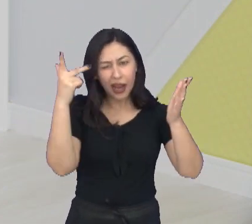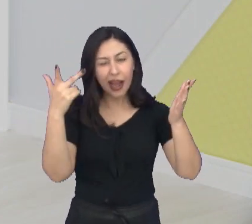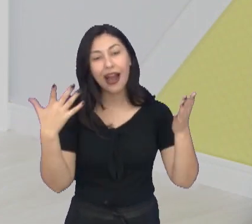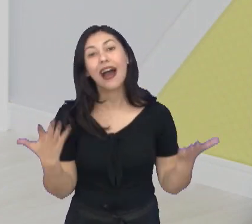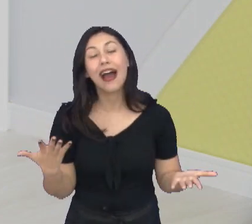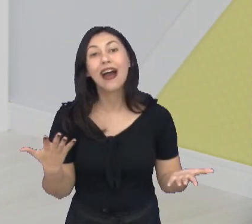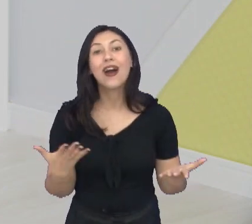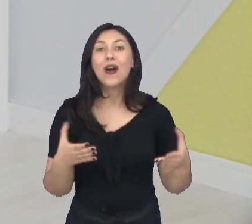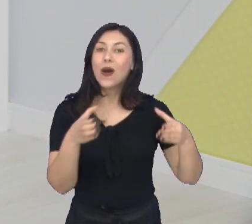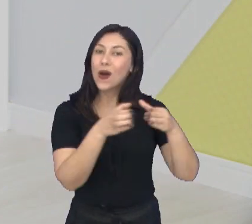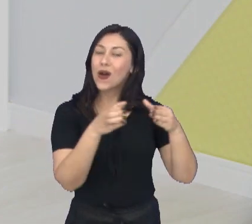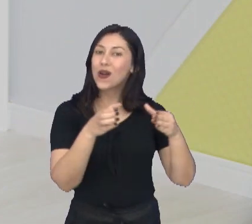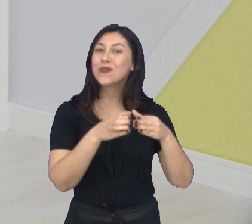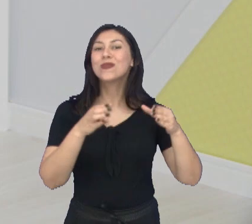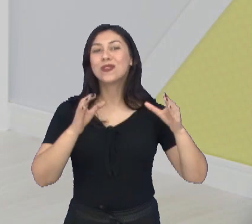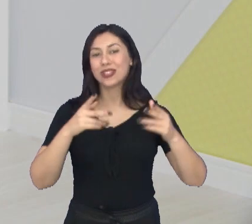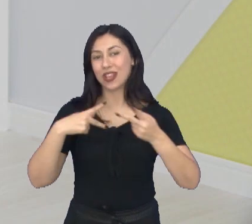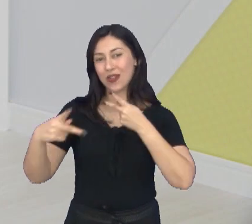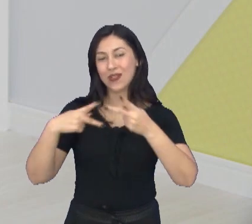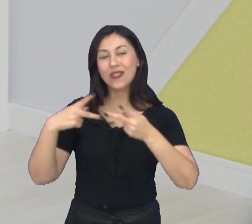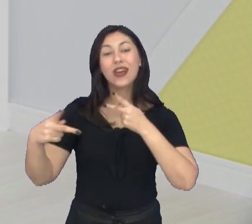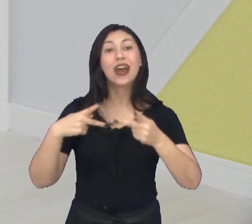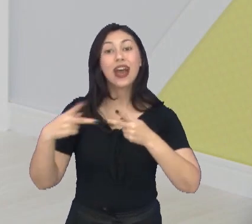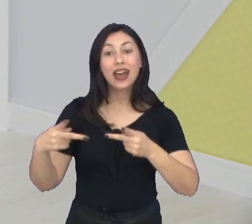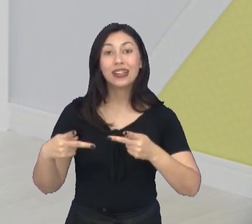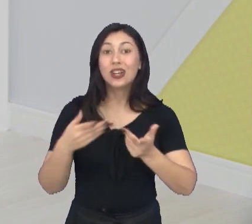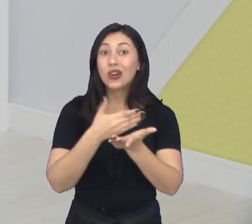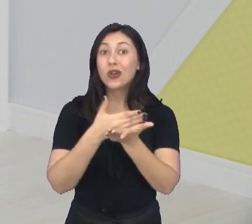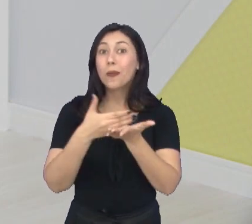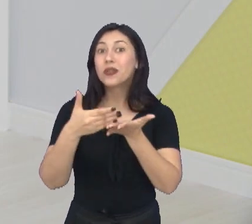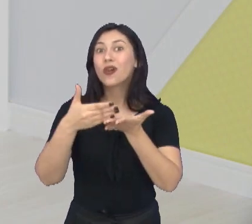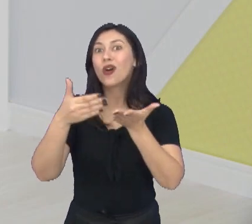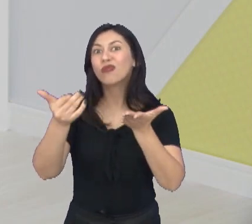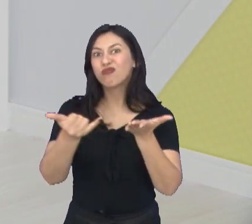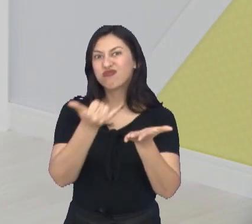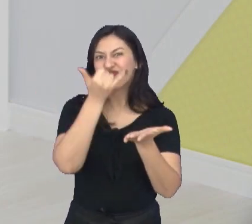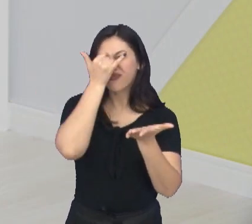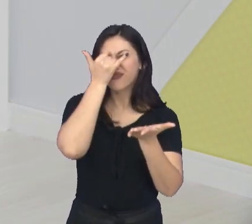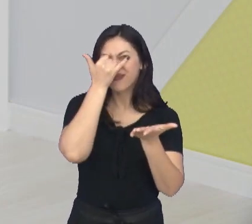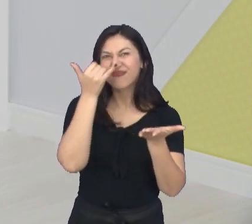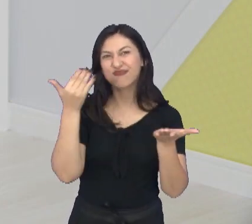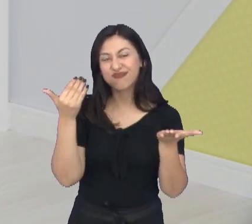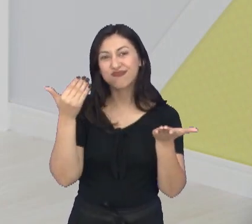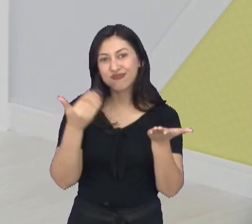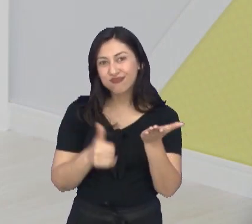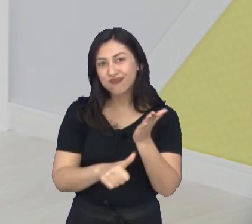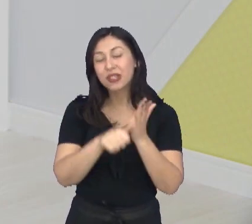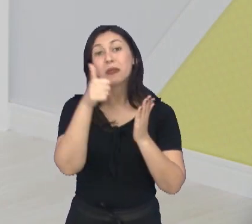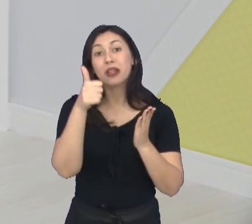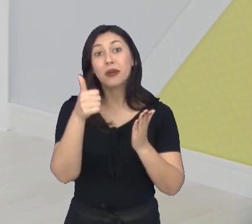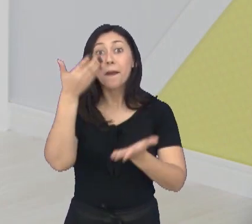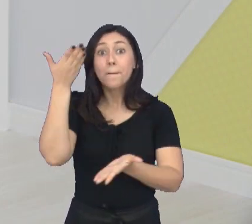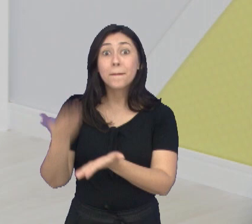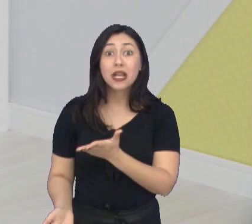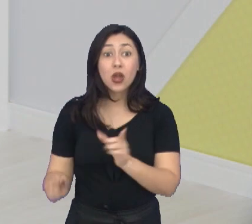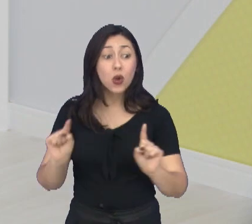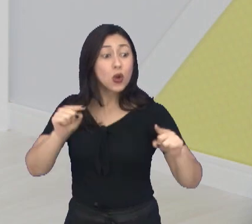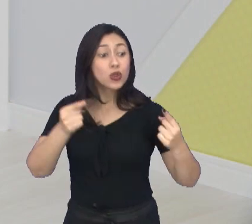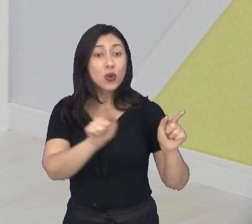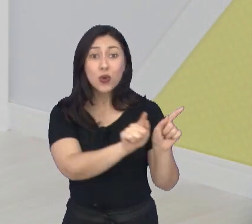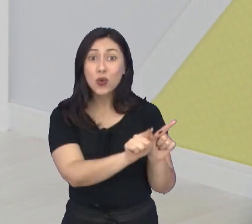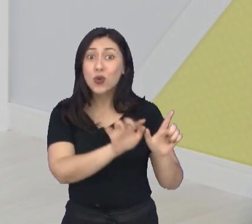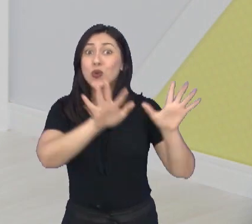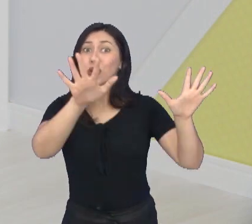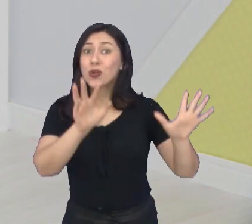do Farmacon de Vôlei São José começou com a mão esquerda na estreia do Campeonato Paulista e perdeu para o Guarulhos fora de casa